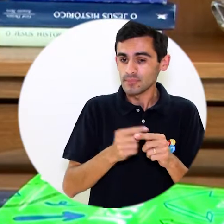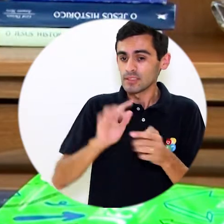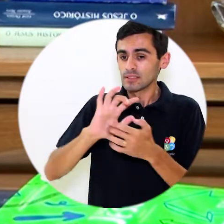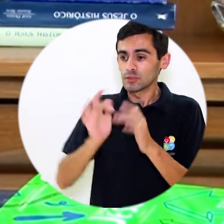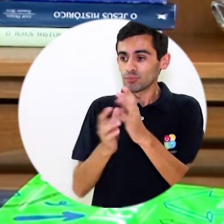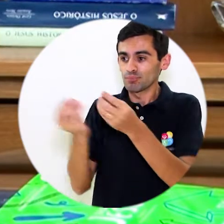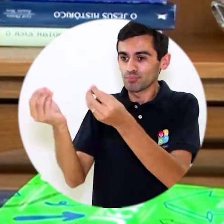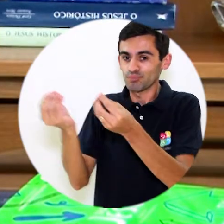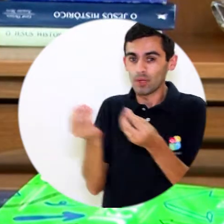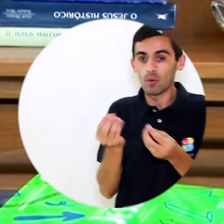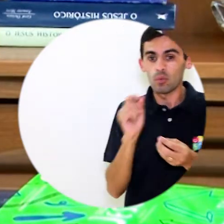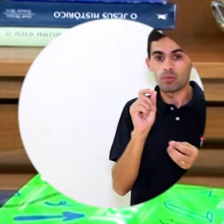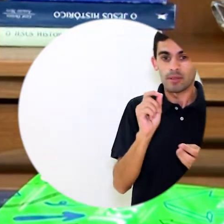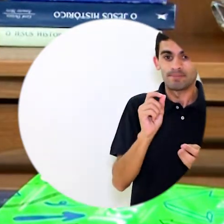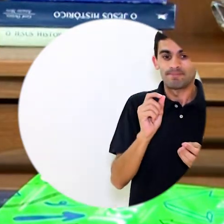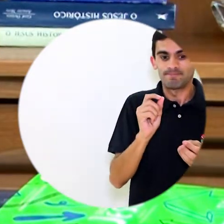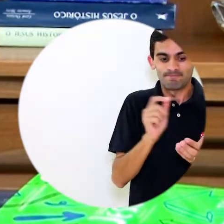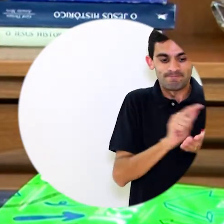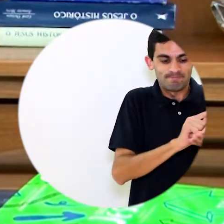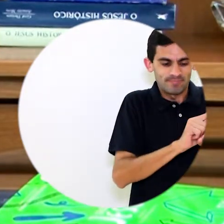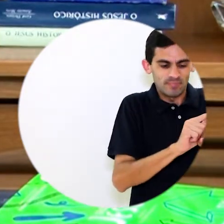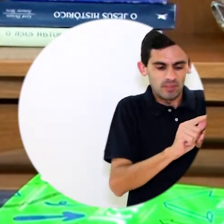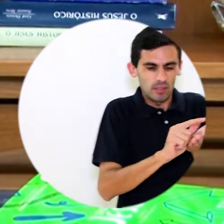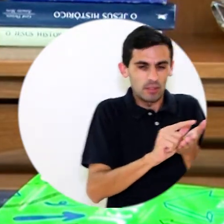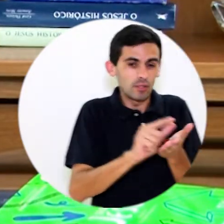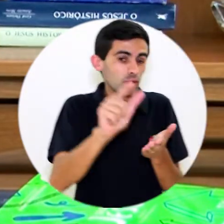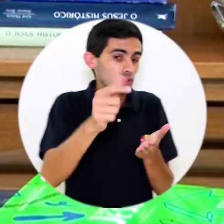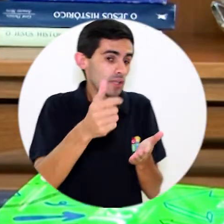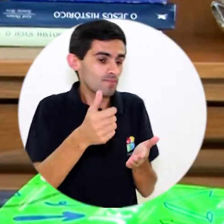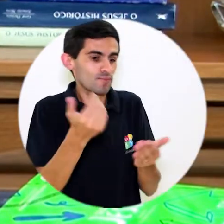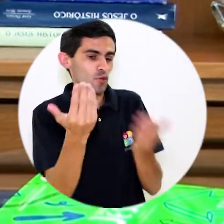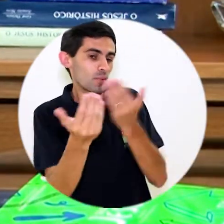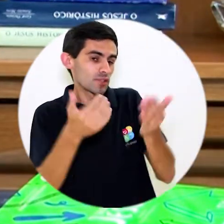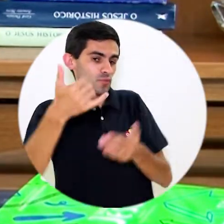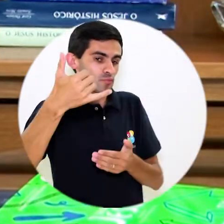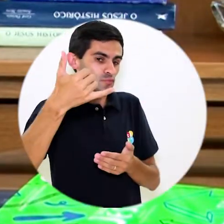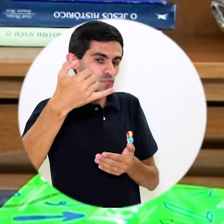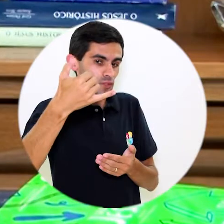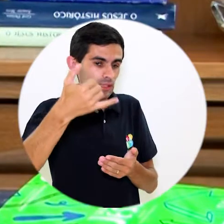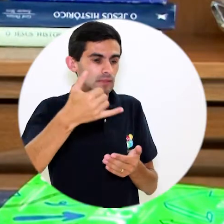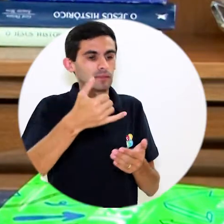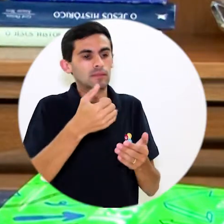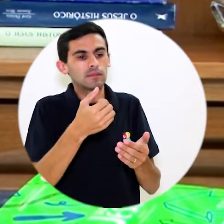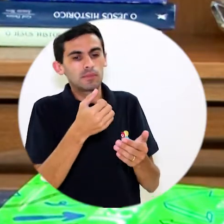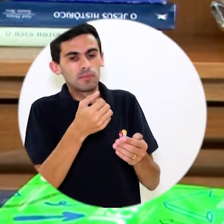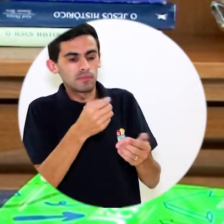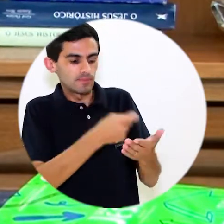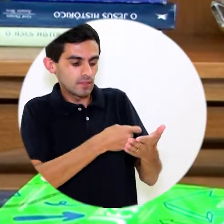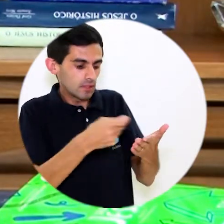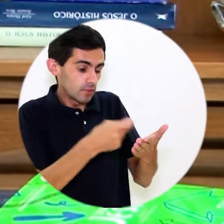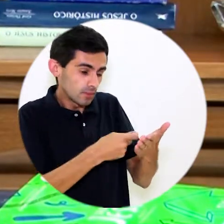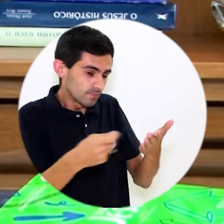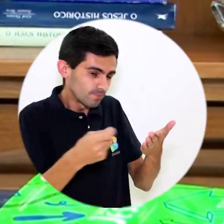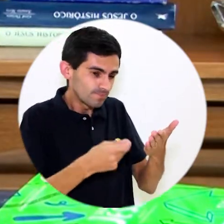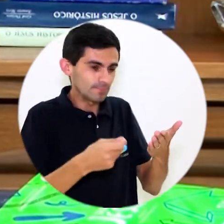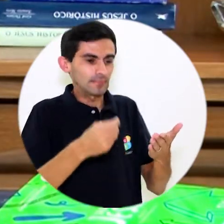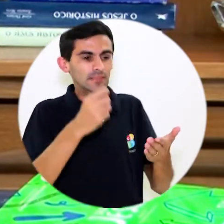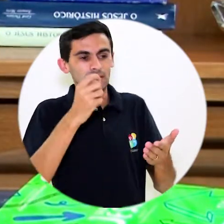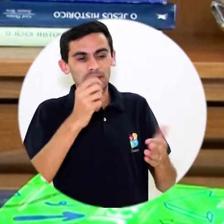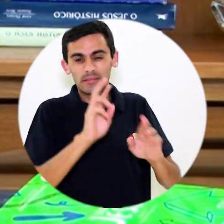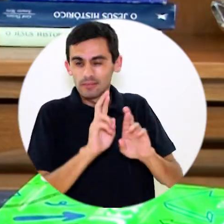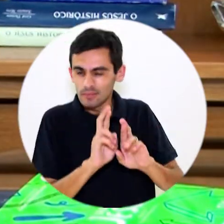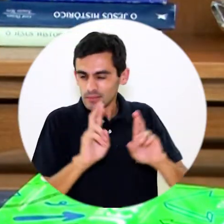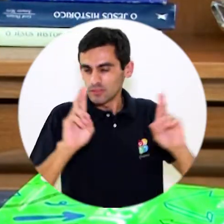dá a página em branco e você acaba se tornando a caneta nas mãos do Senhor, escrevendo uma